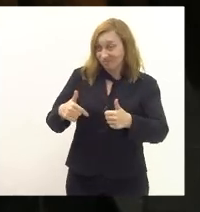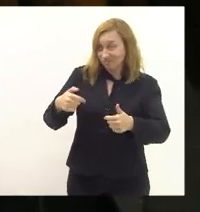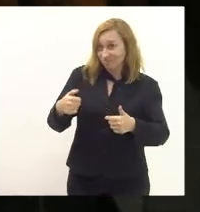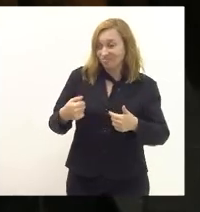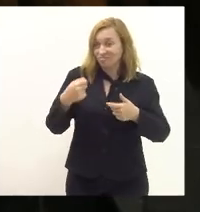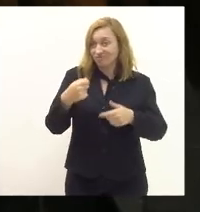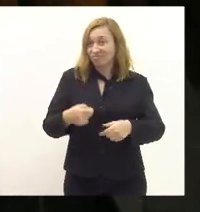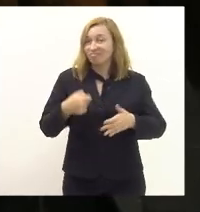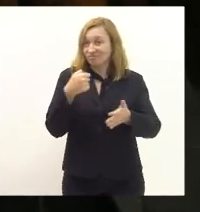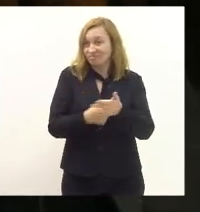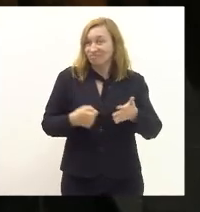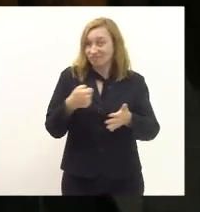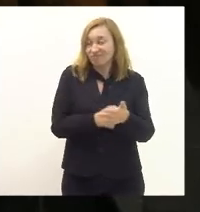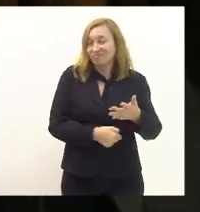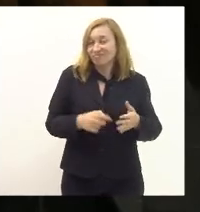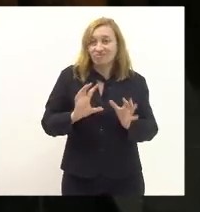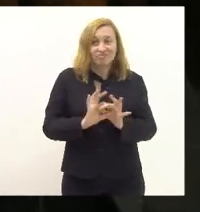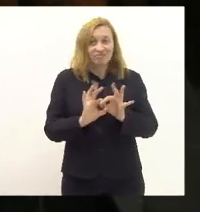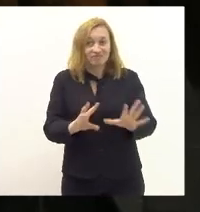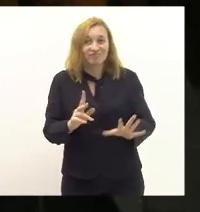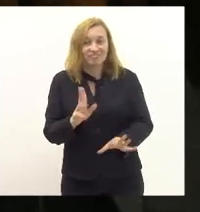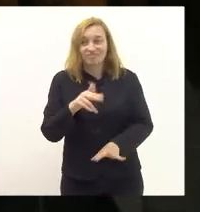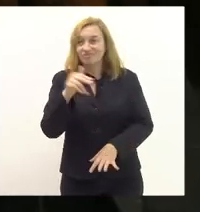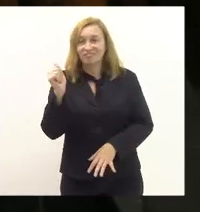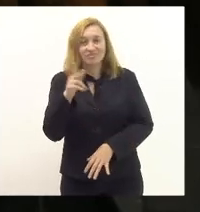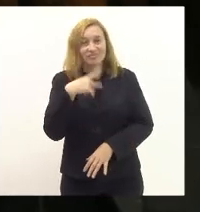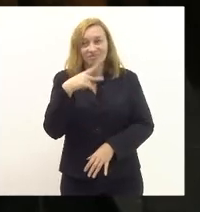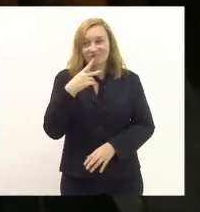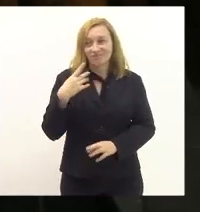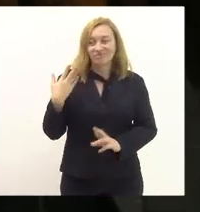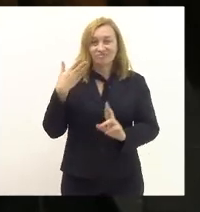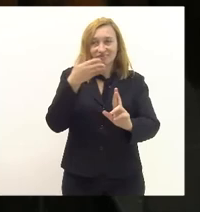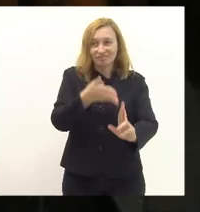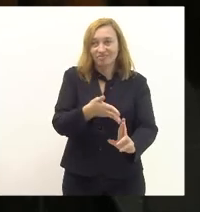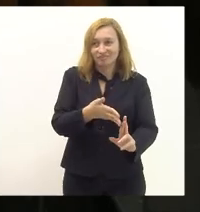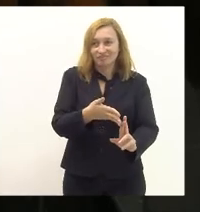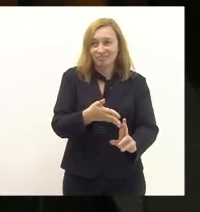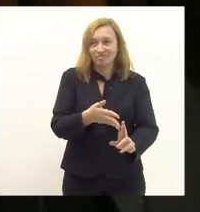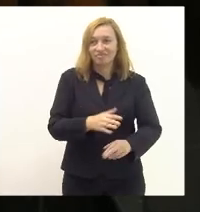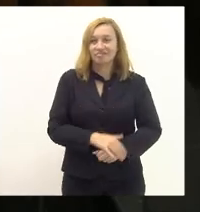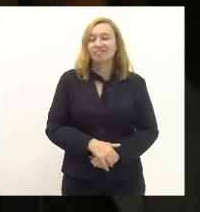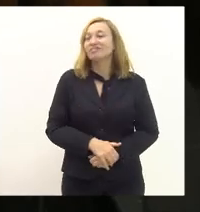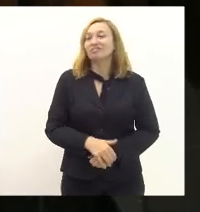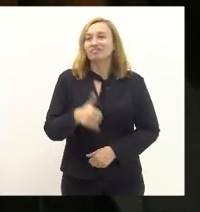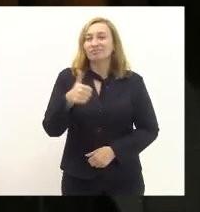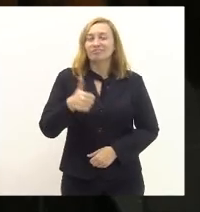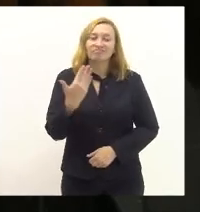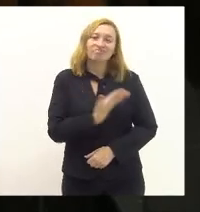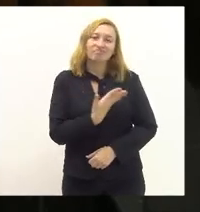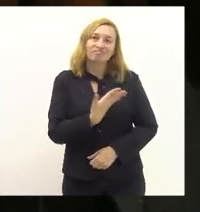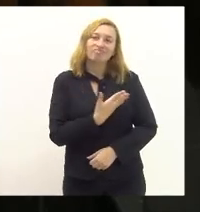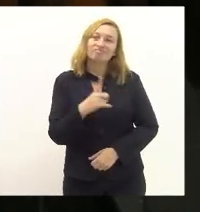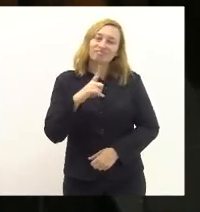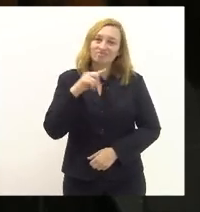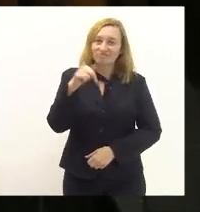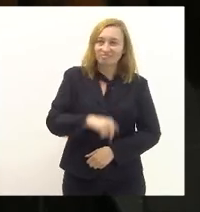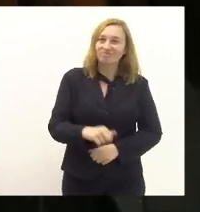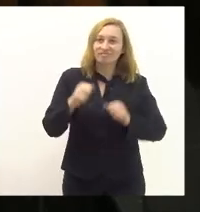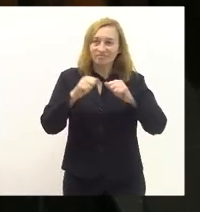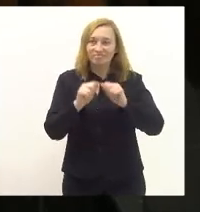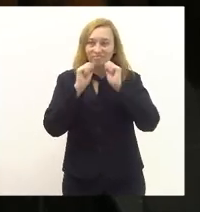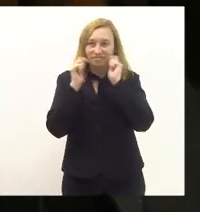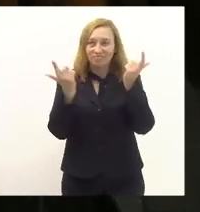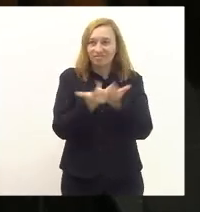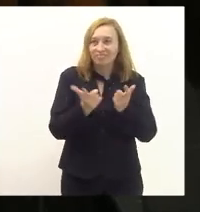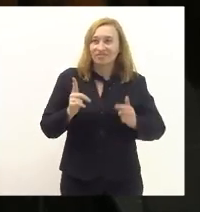militância, e aqui eu não posso deixar jamais de fazer essa referência à senhora, que foi uma das primeiras amigas que eu tive aqui na Assembleia